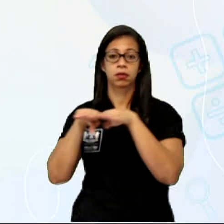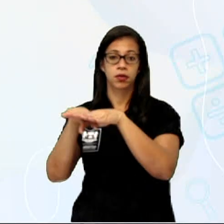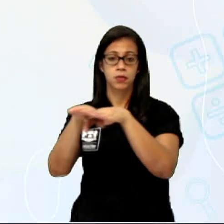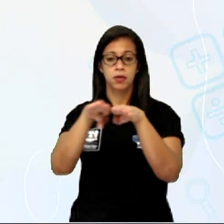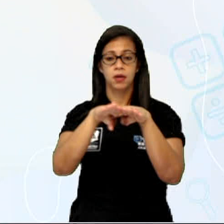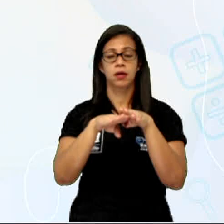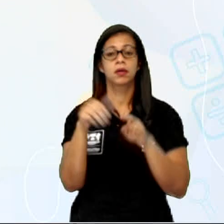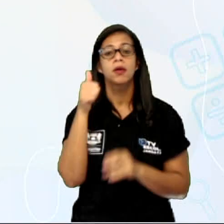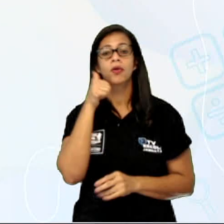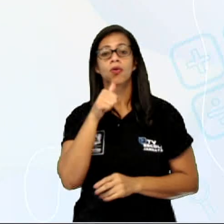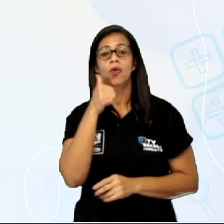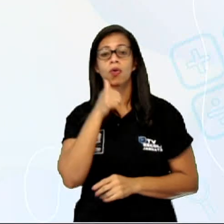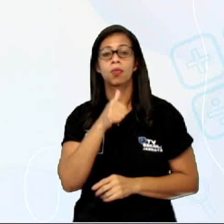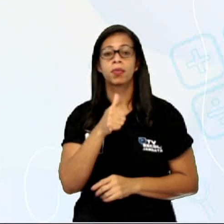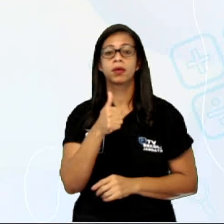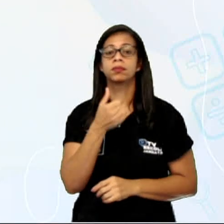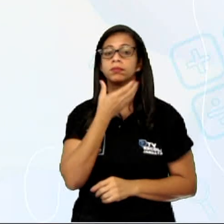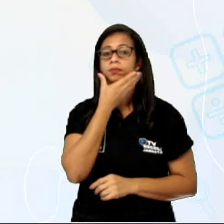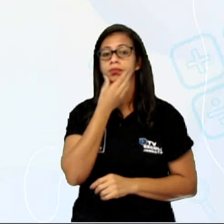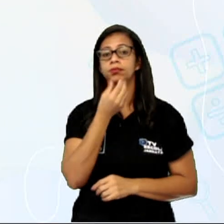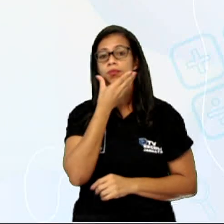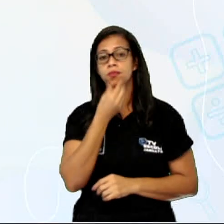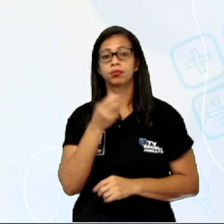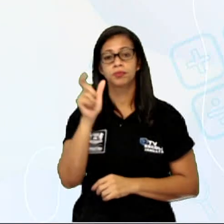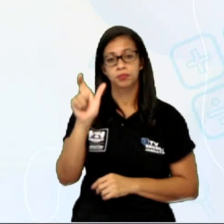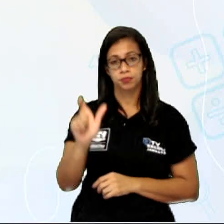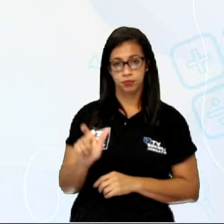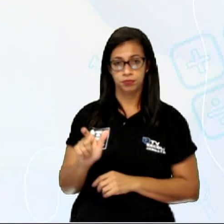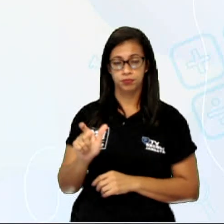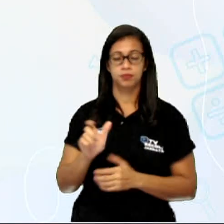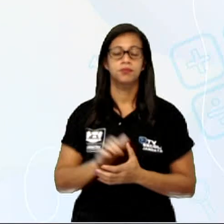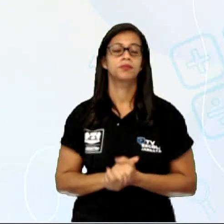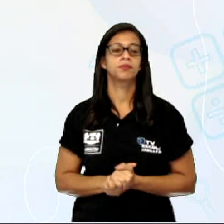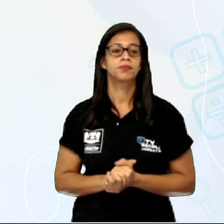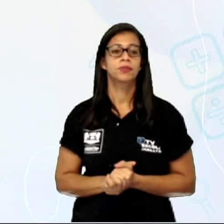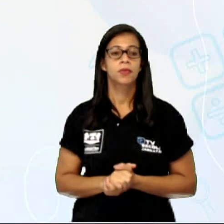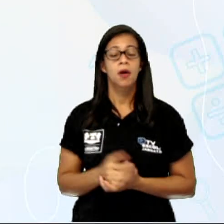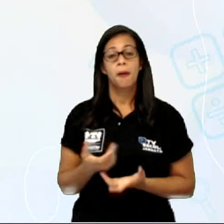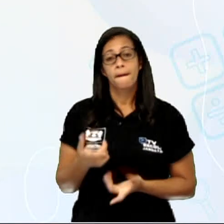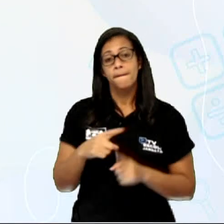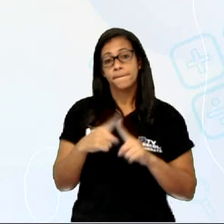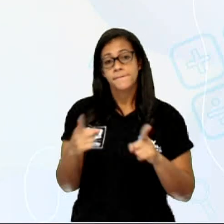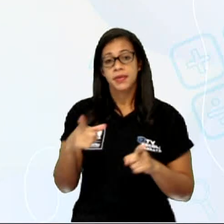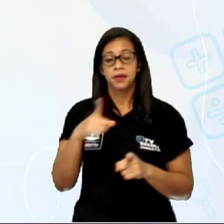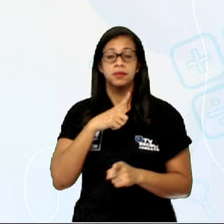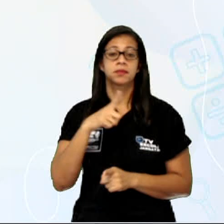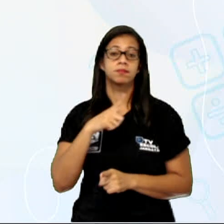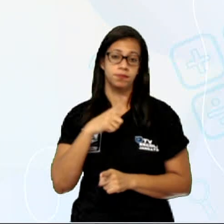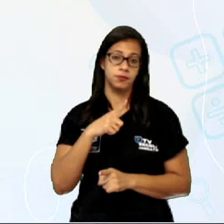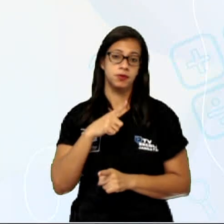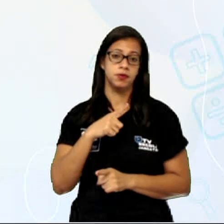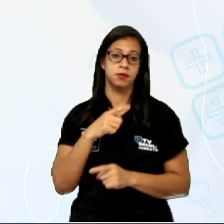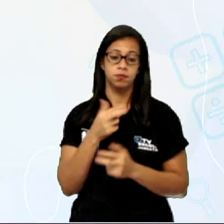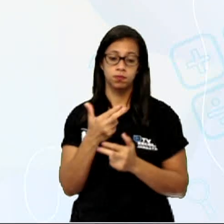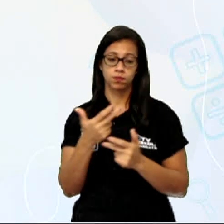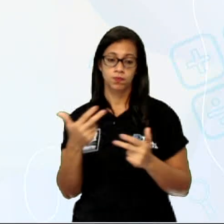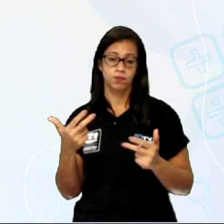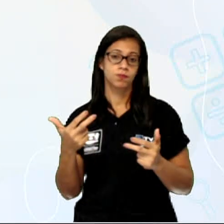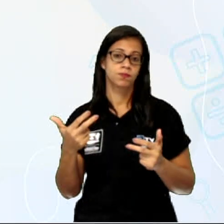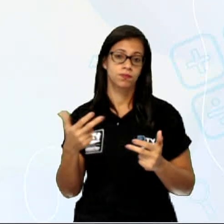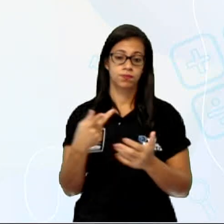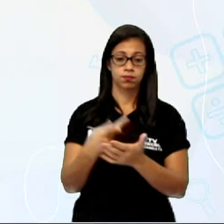mulheres. Só que existia uma pedra no meio do caminho no governo Lenin. Então, ó, essas medidas provocaram a reação